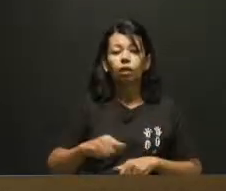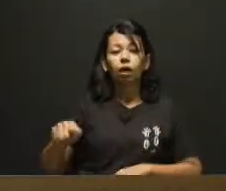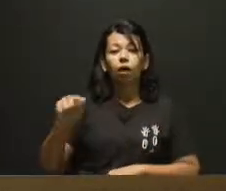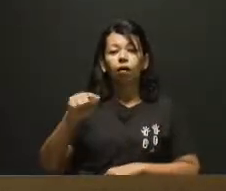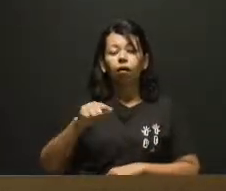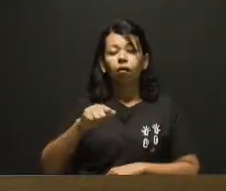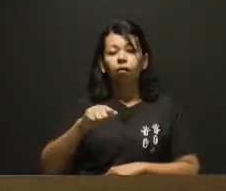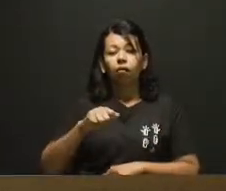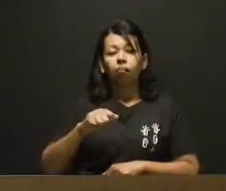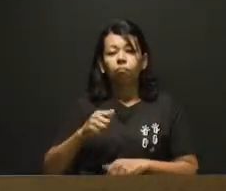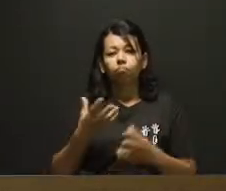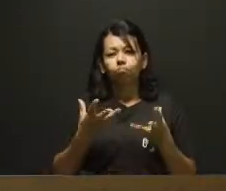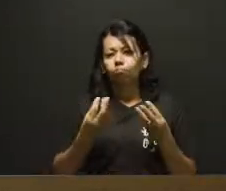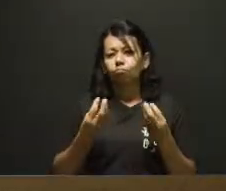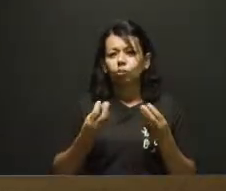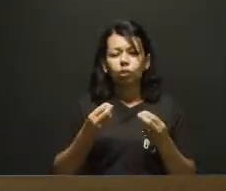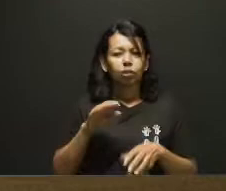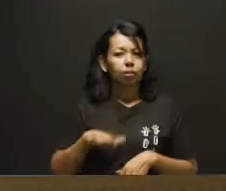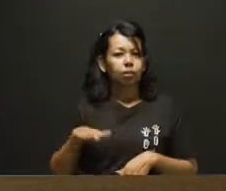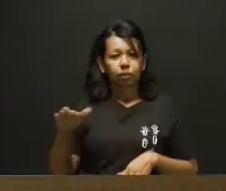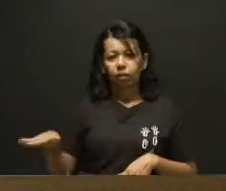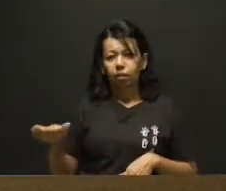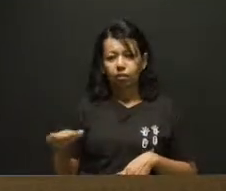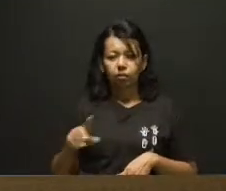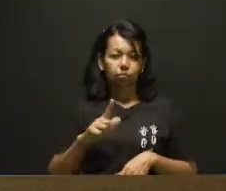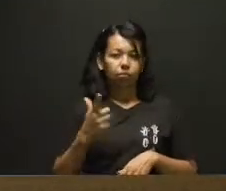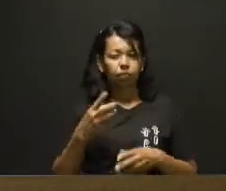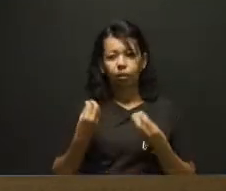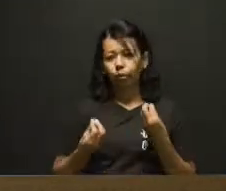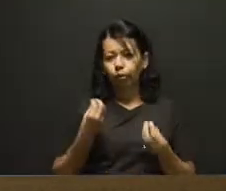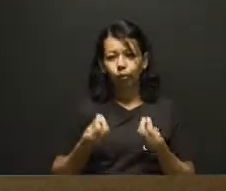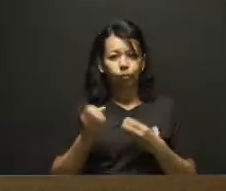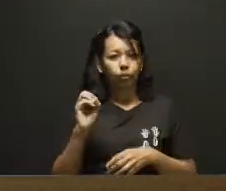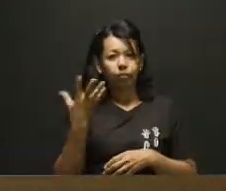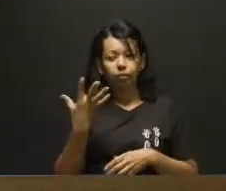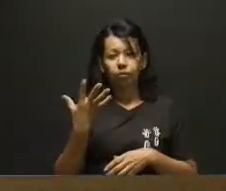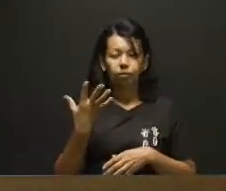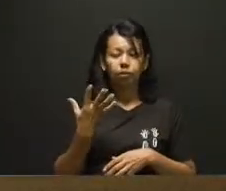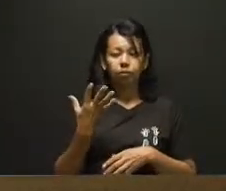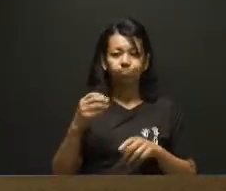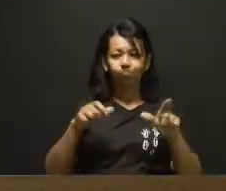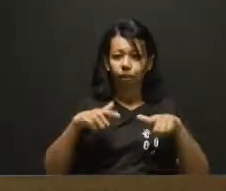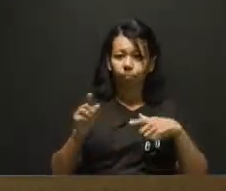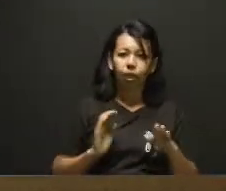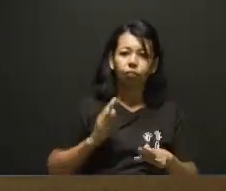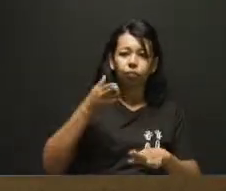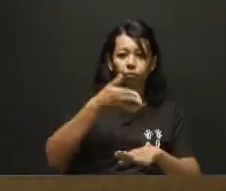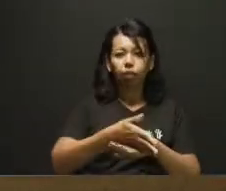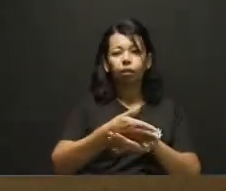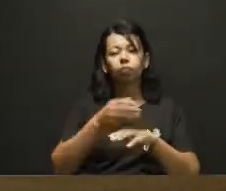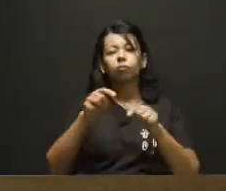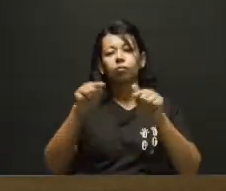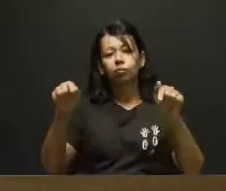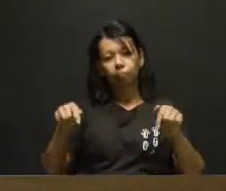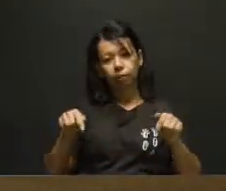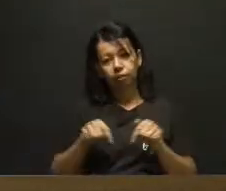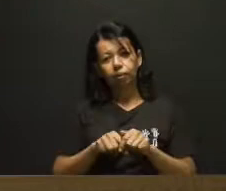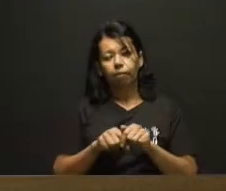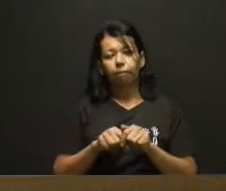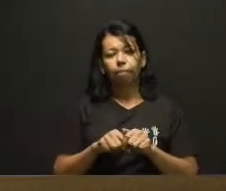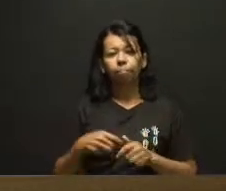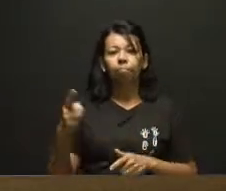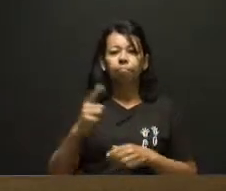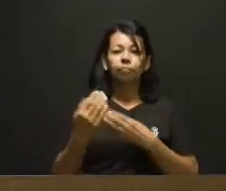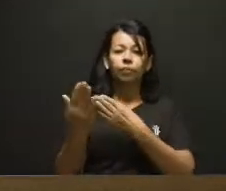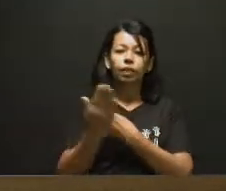sei é cheias e não condições para que isso aconteça dentro de maceió entendeu então eu vim aqui defender essa parte